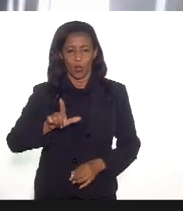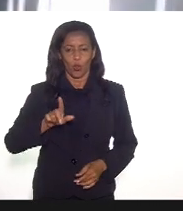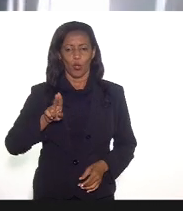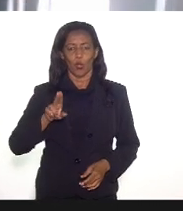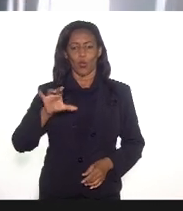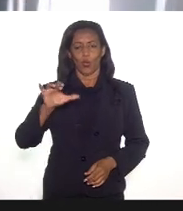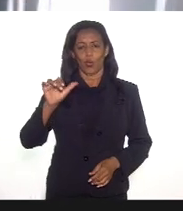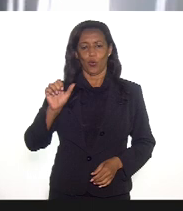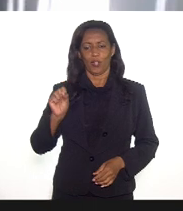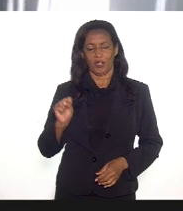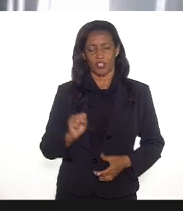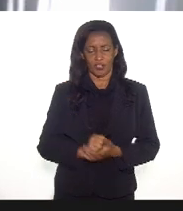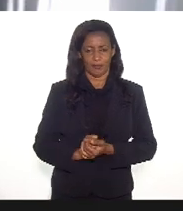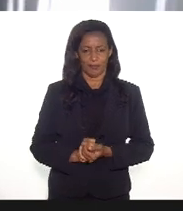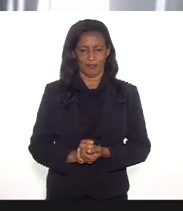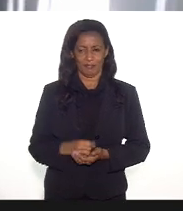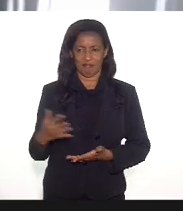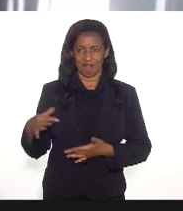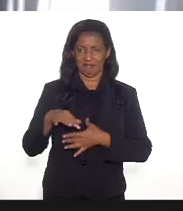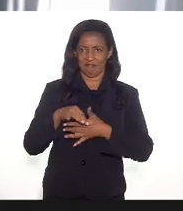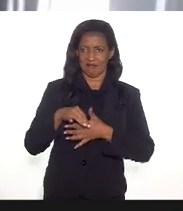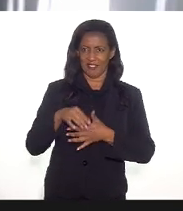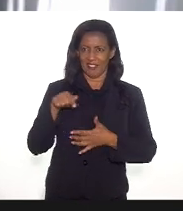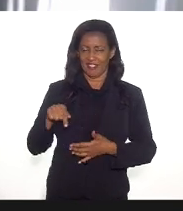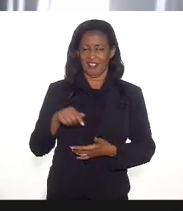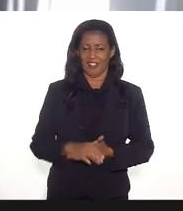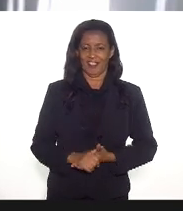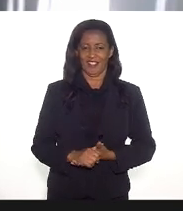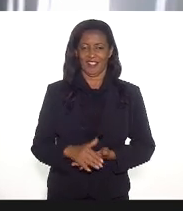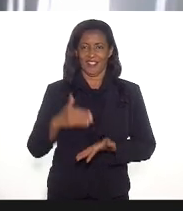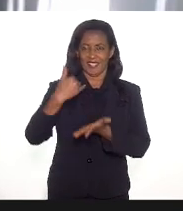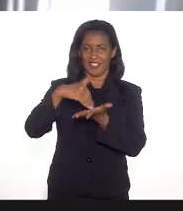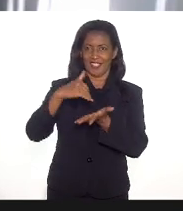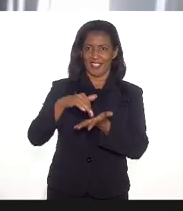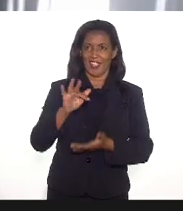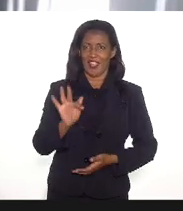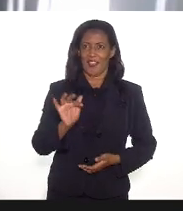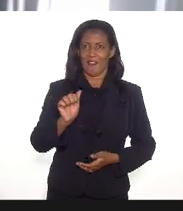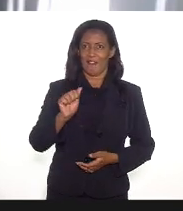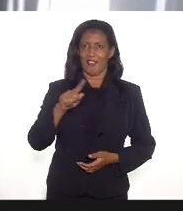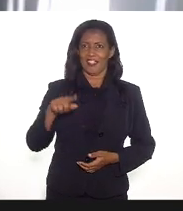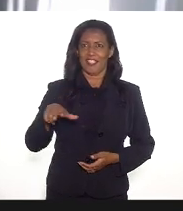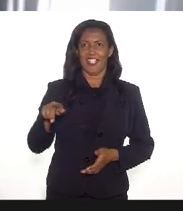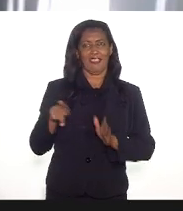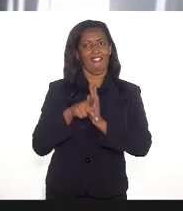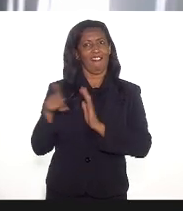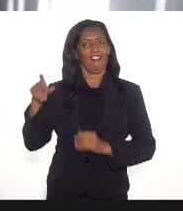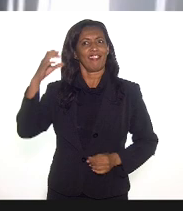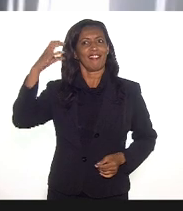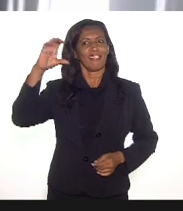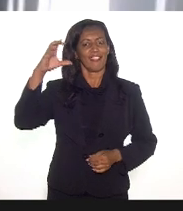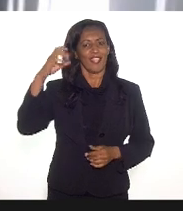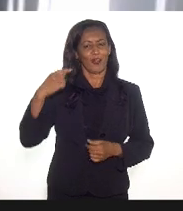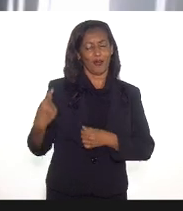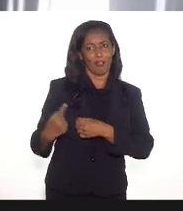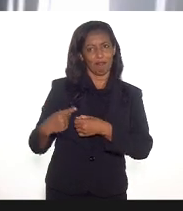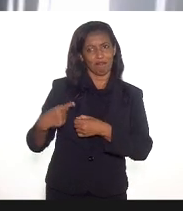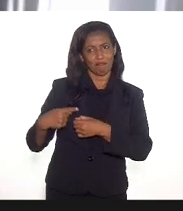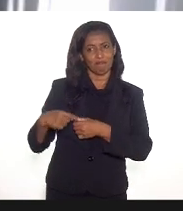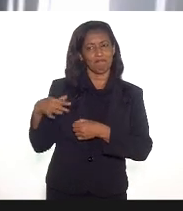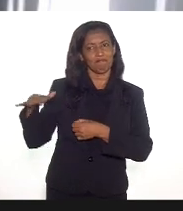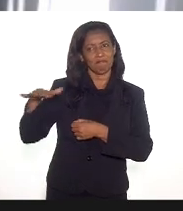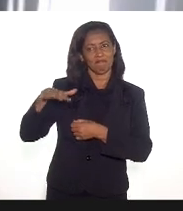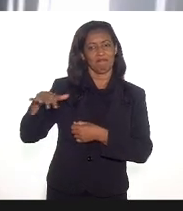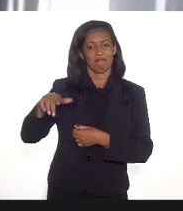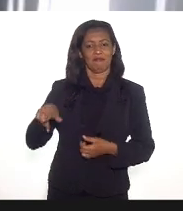Almeida, representando aqui a nossa terra, nosso representante da Secretaria de Fazenda de Niterói, que município que, como